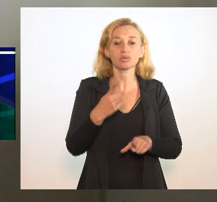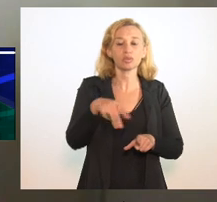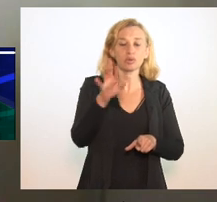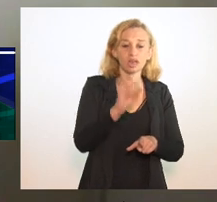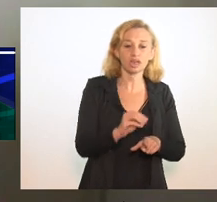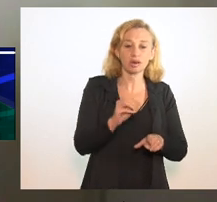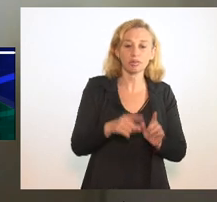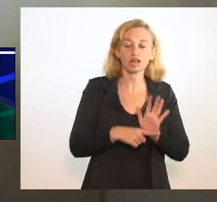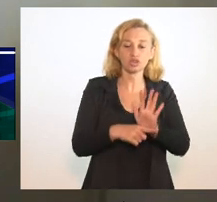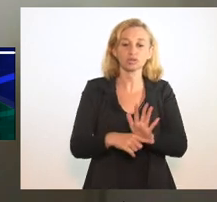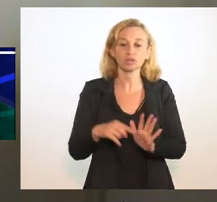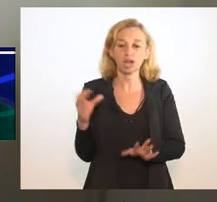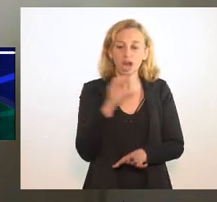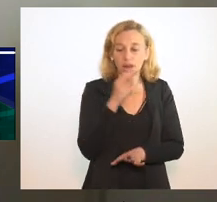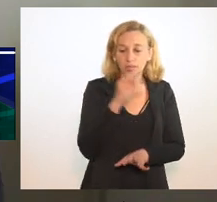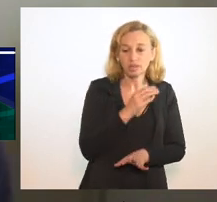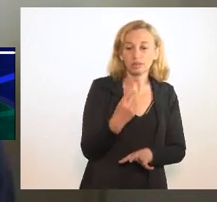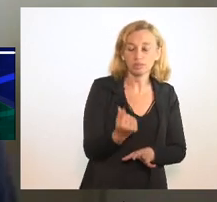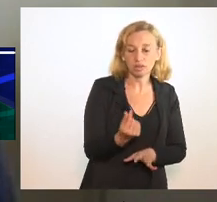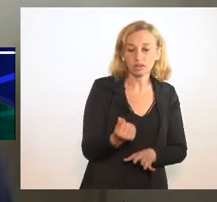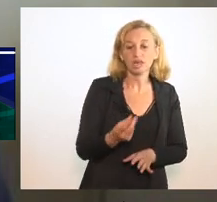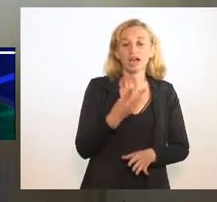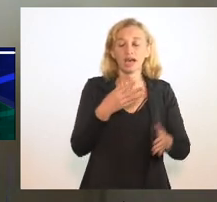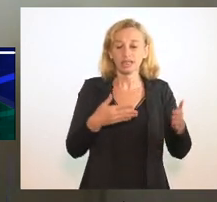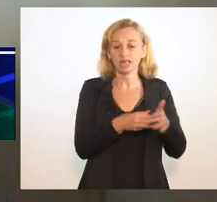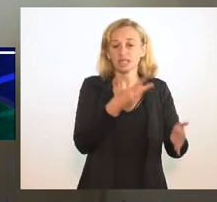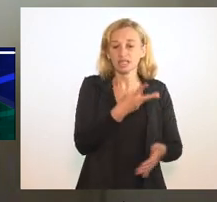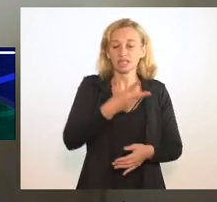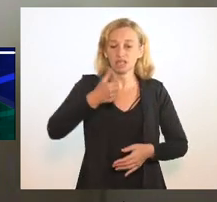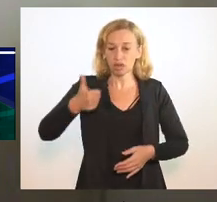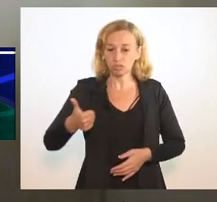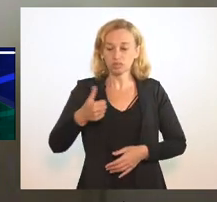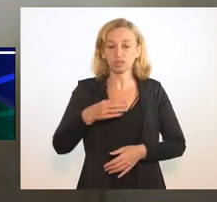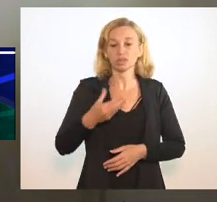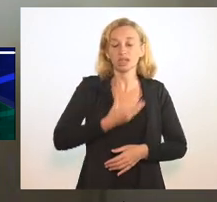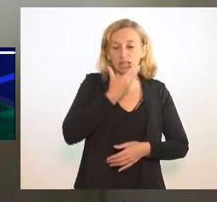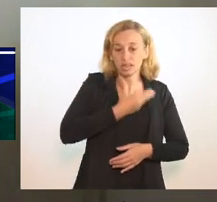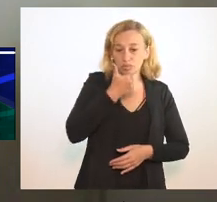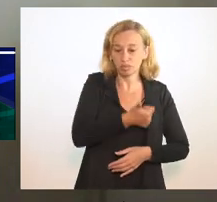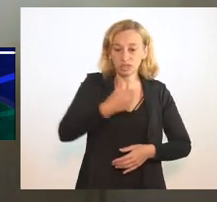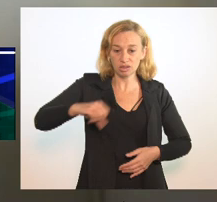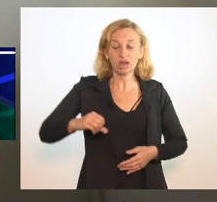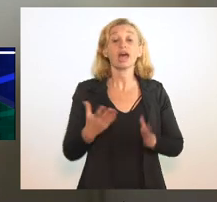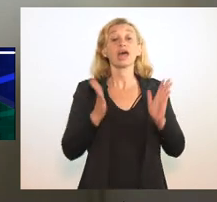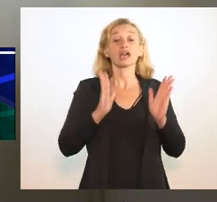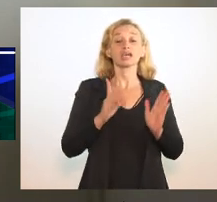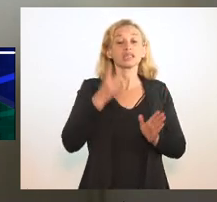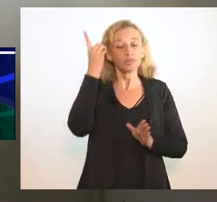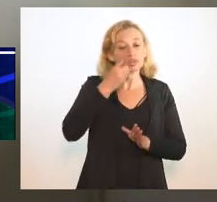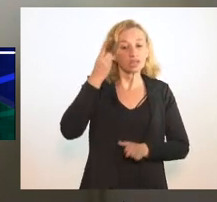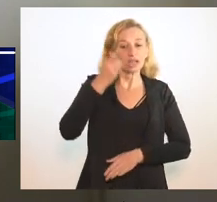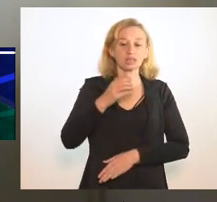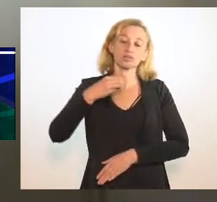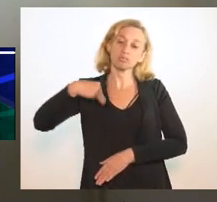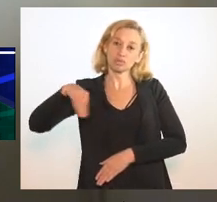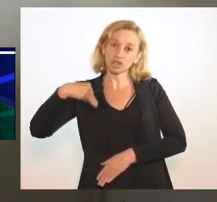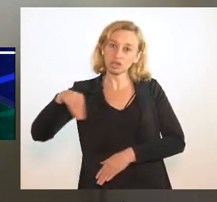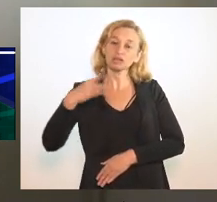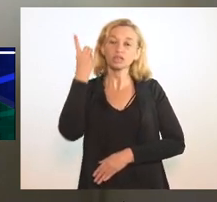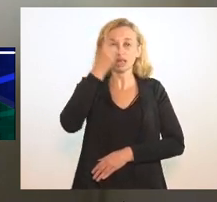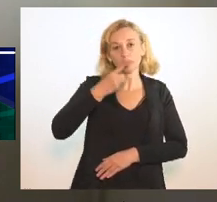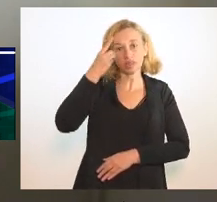emergencial, até 31 de dezembro de 2019. E deputado Carlos Mink, deputado